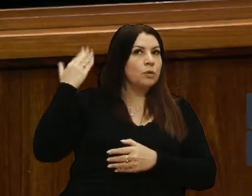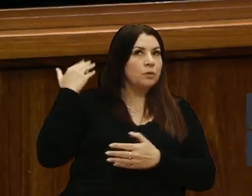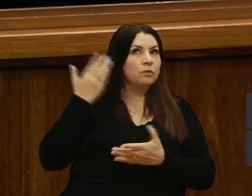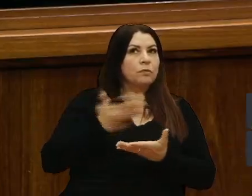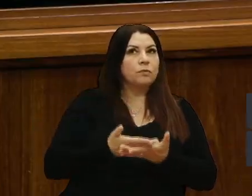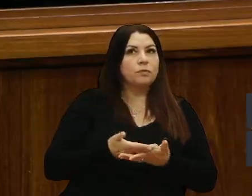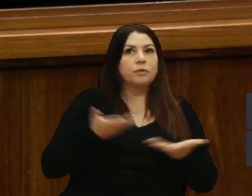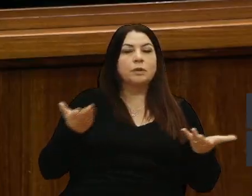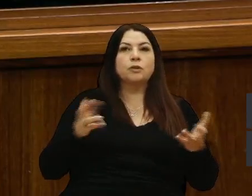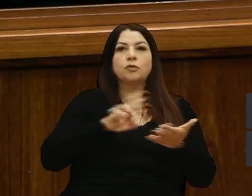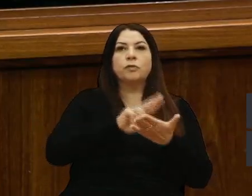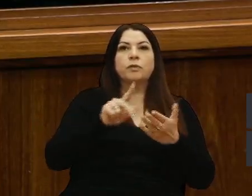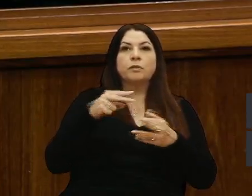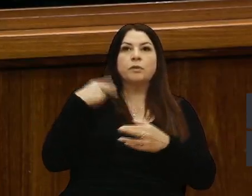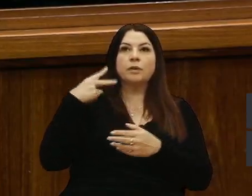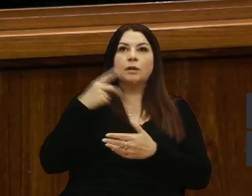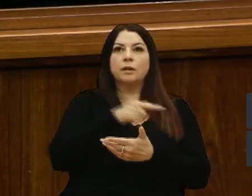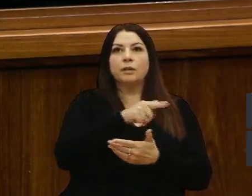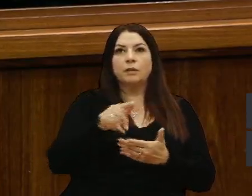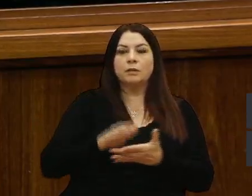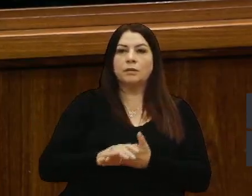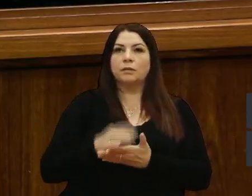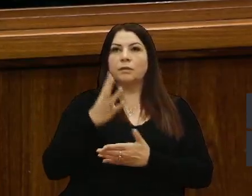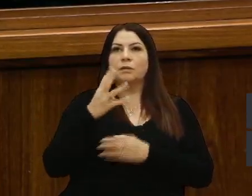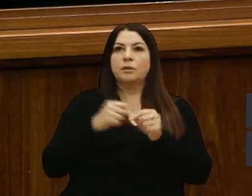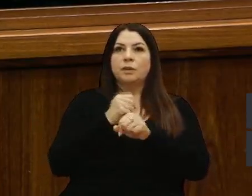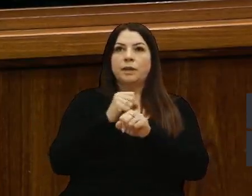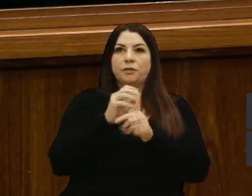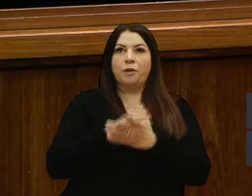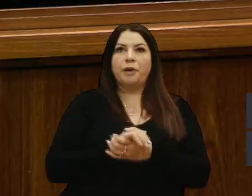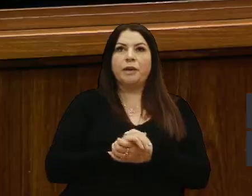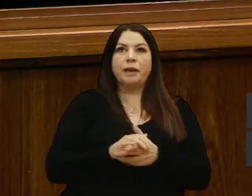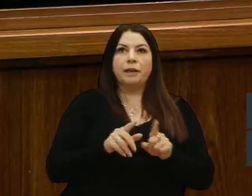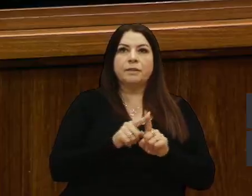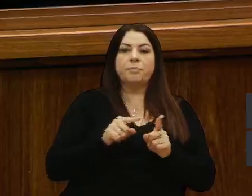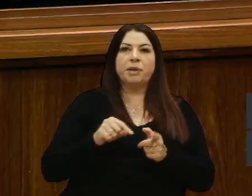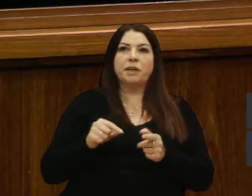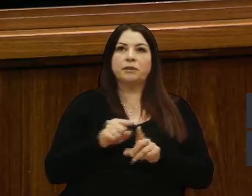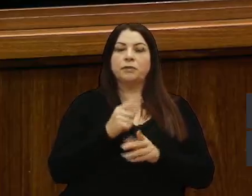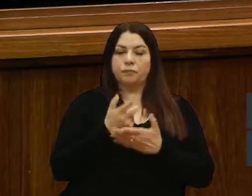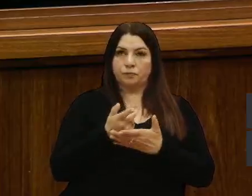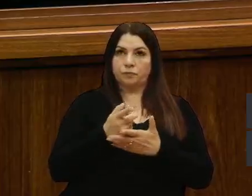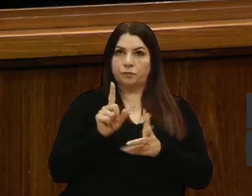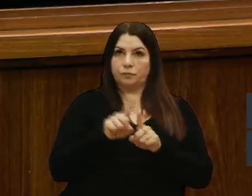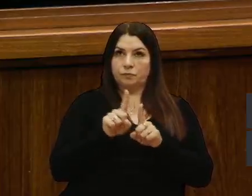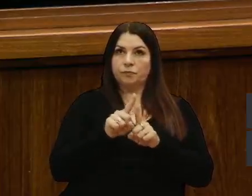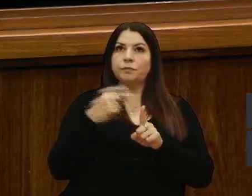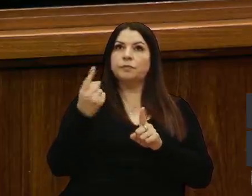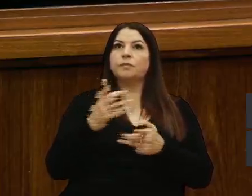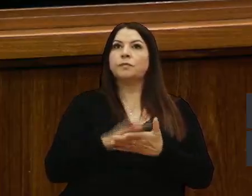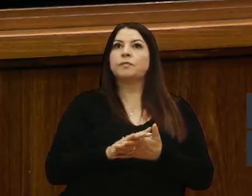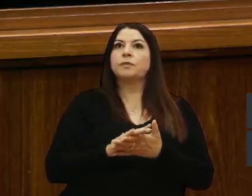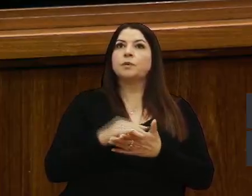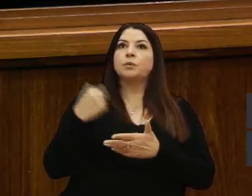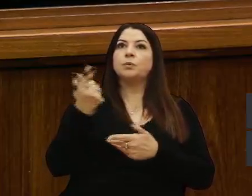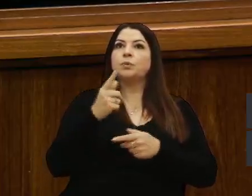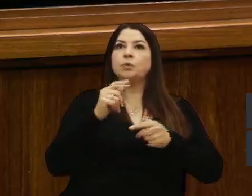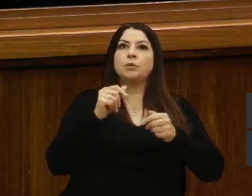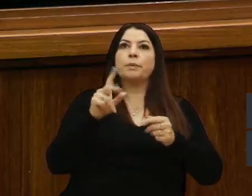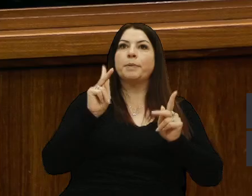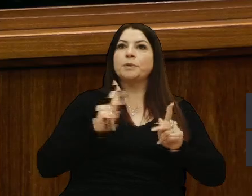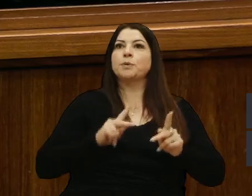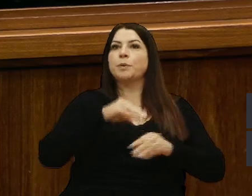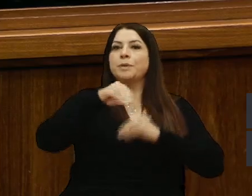diversos vereadores que há mais de 40 anos dentro desta casa já passaram por aqui, outros atores e atrizes